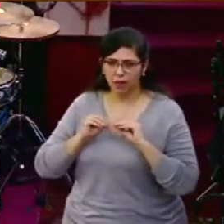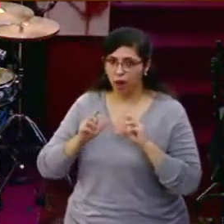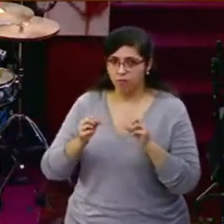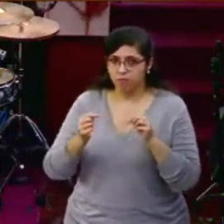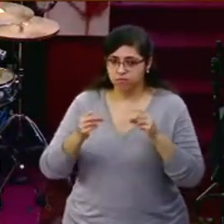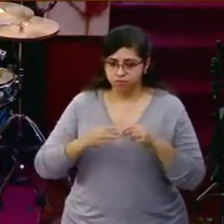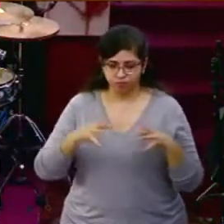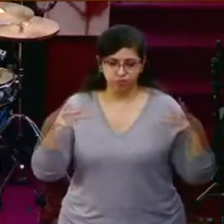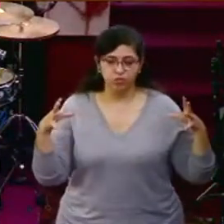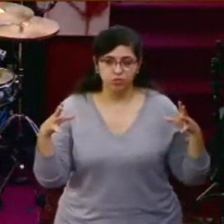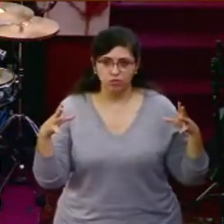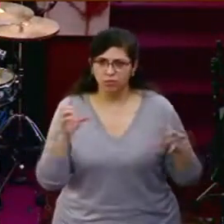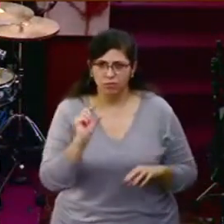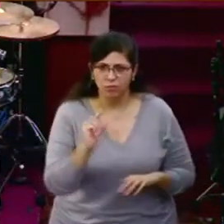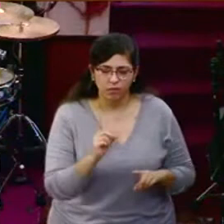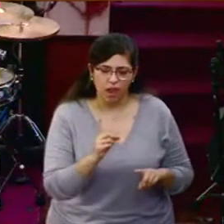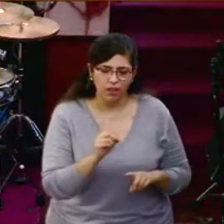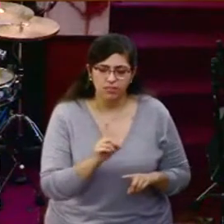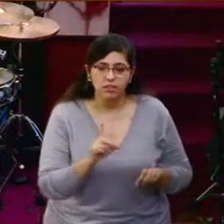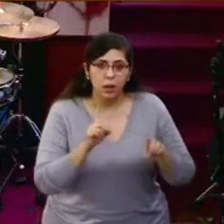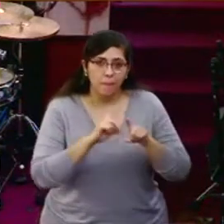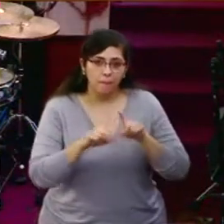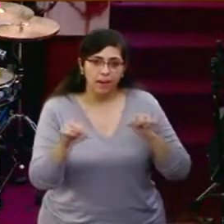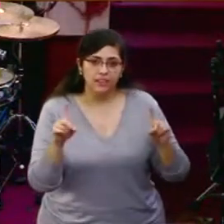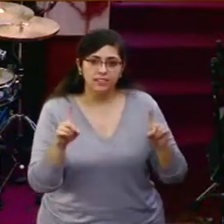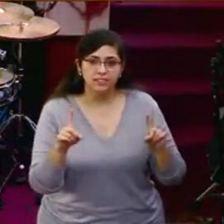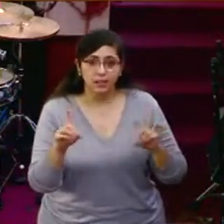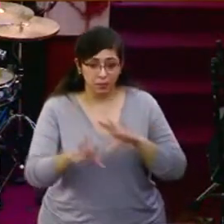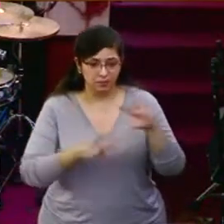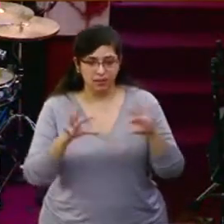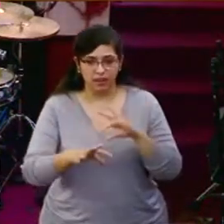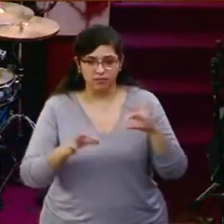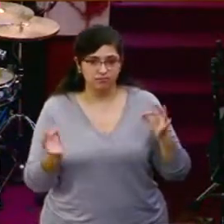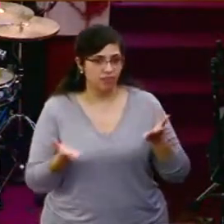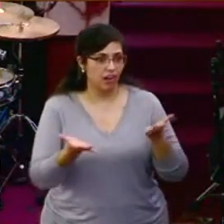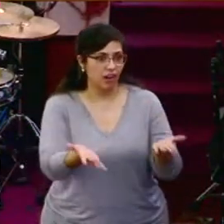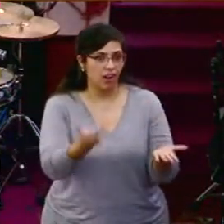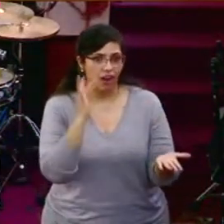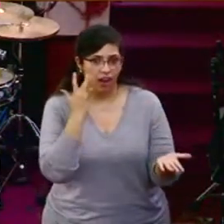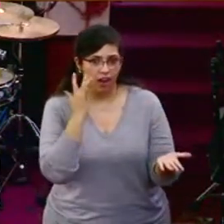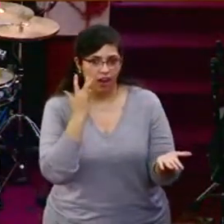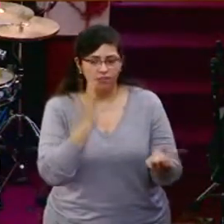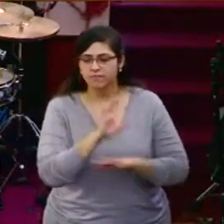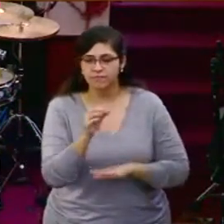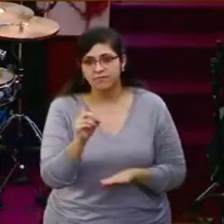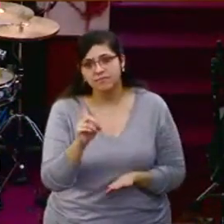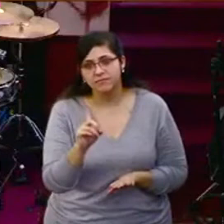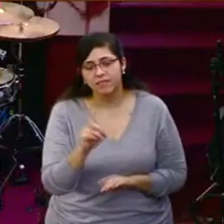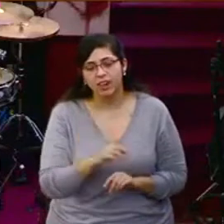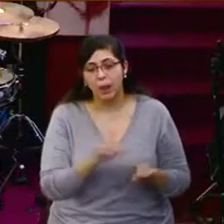grande fortuna não é que ele tenha recebido algo para solucionar todos os seus problemas